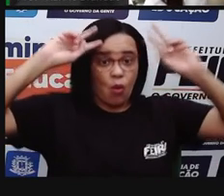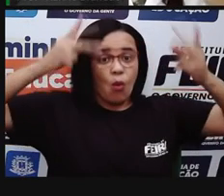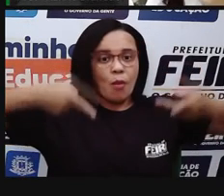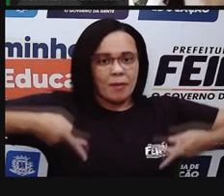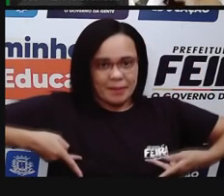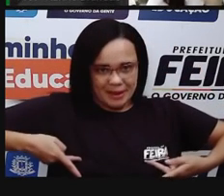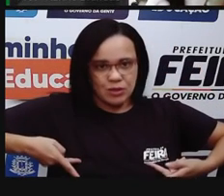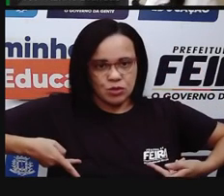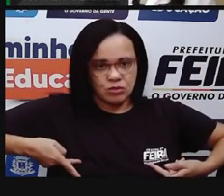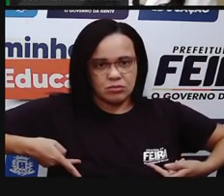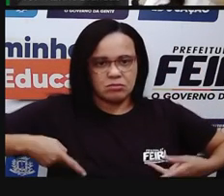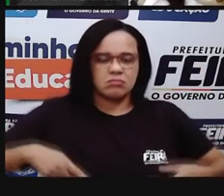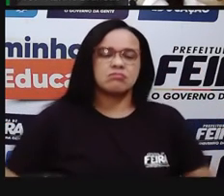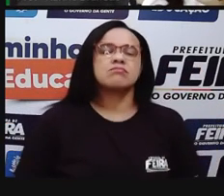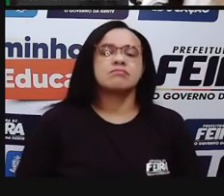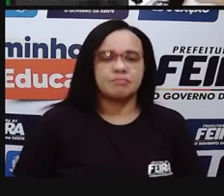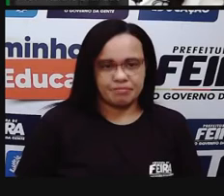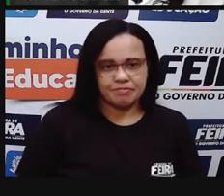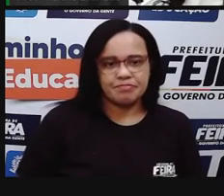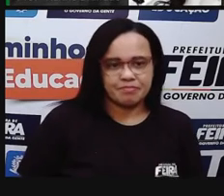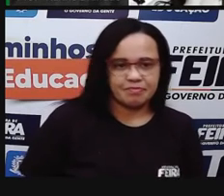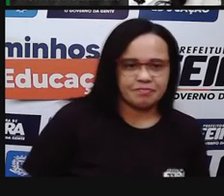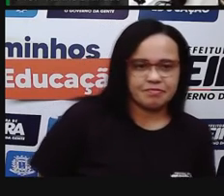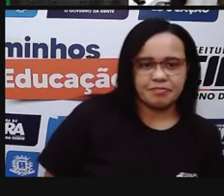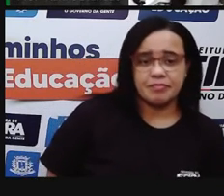Nesse estudo do ser humano, né,